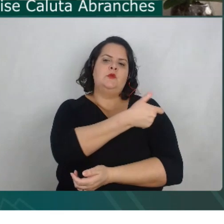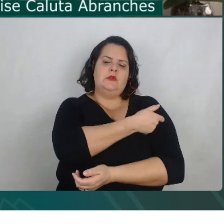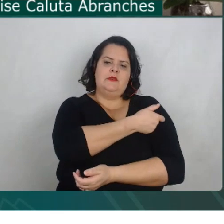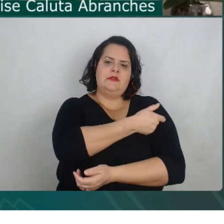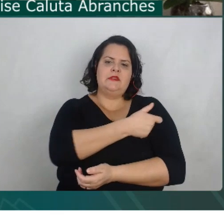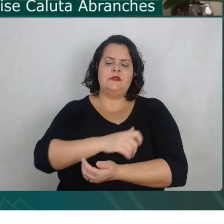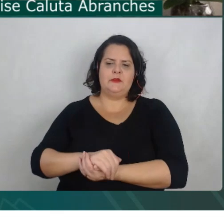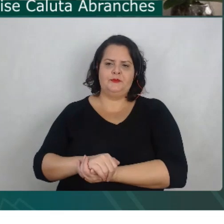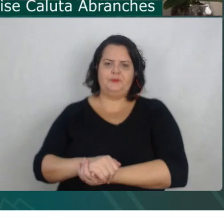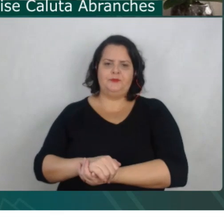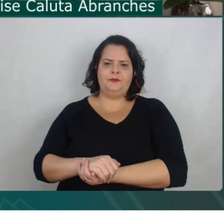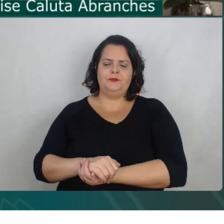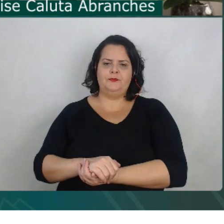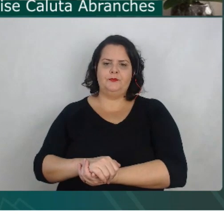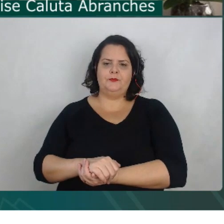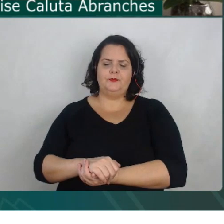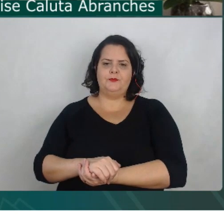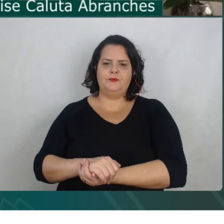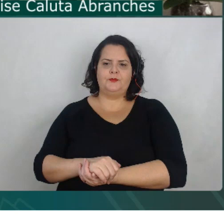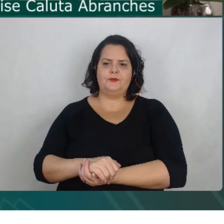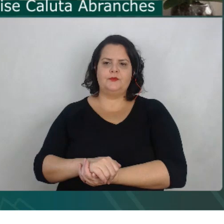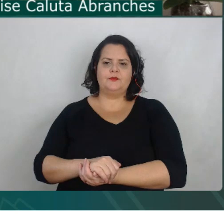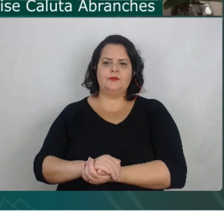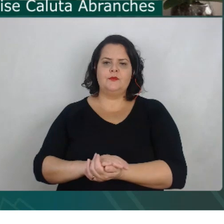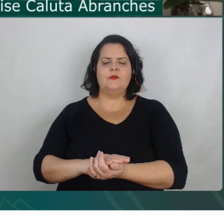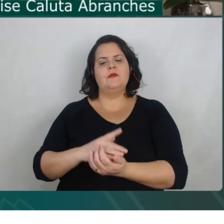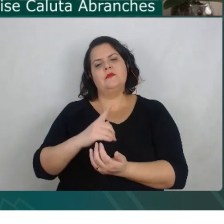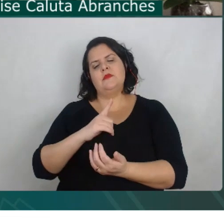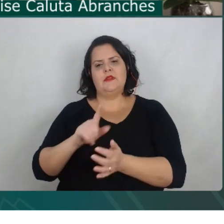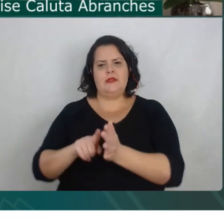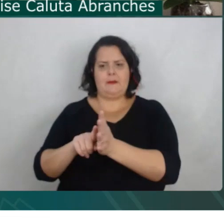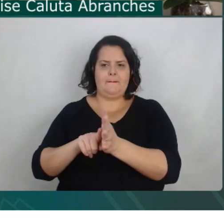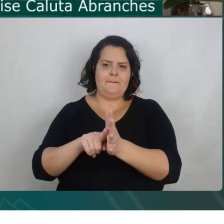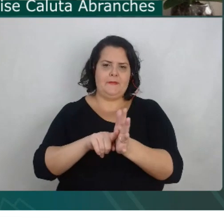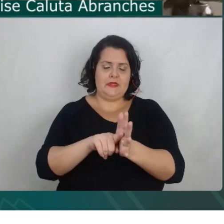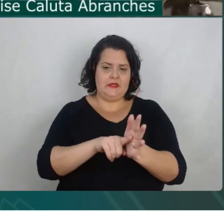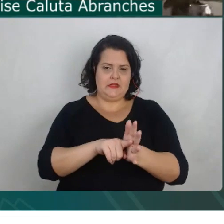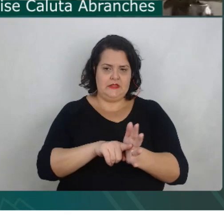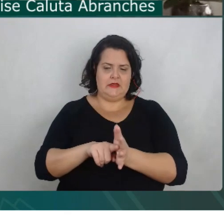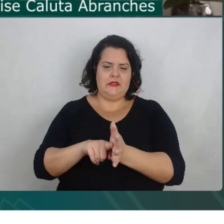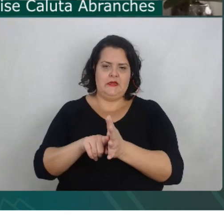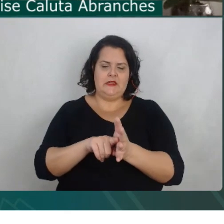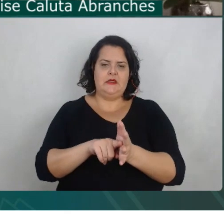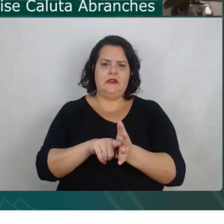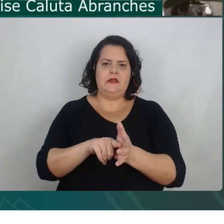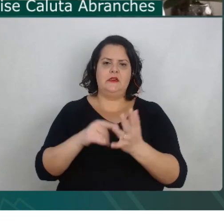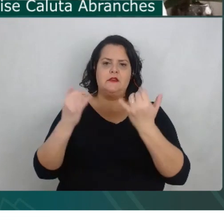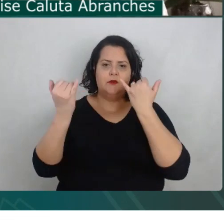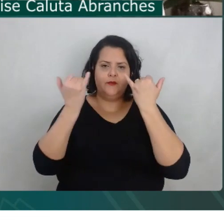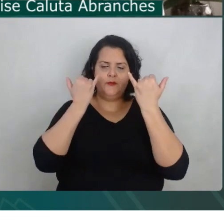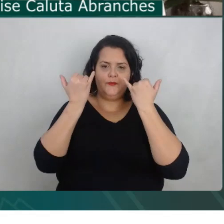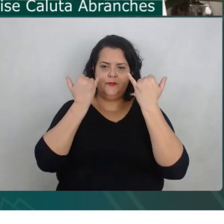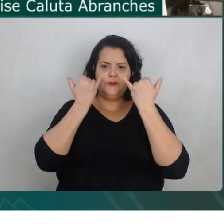A gente tem dados, estudos pré-clínicos, alguns dados de estudos,